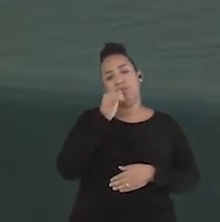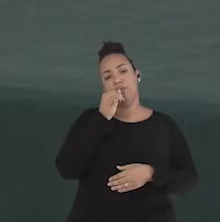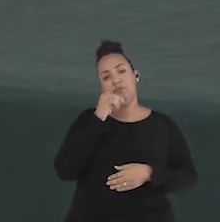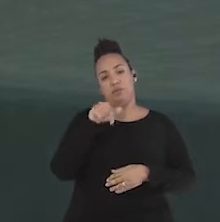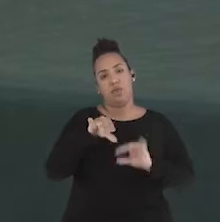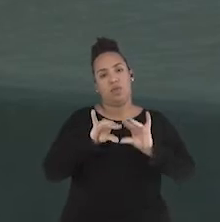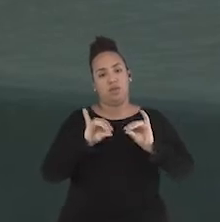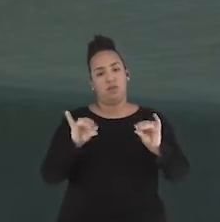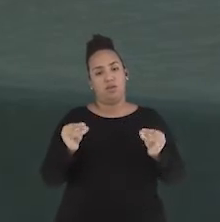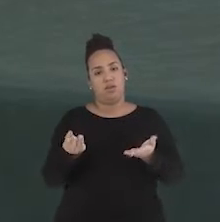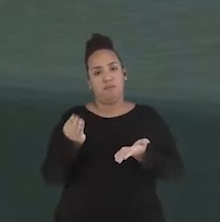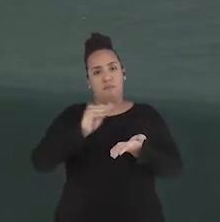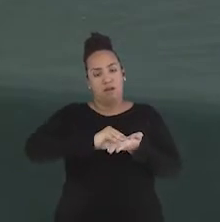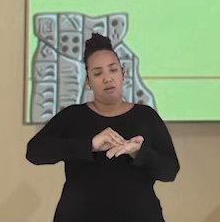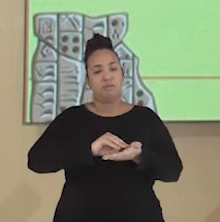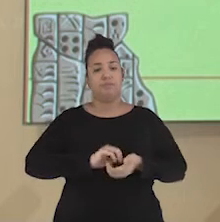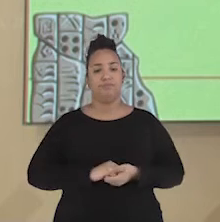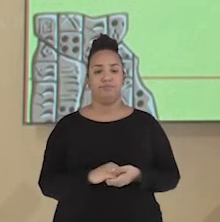suporte para a massinha.